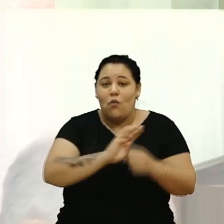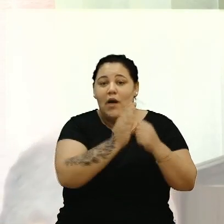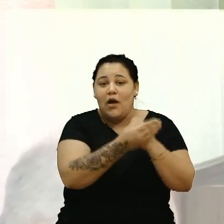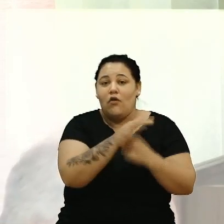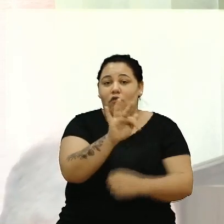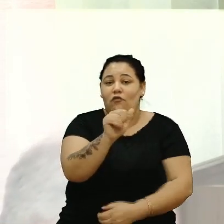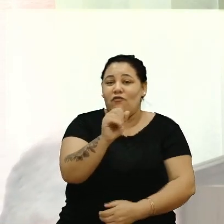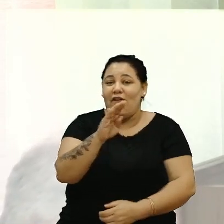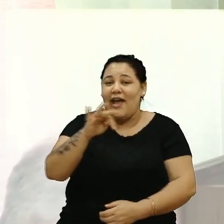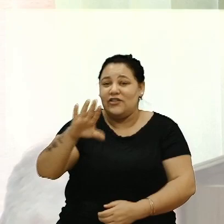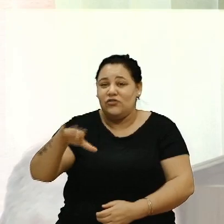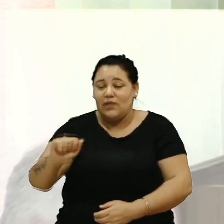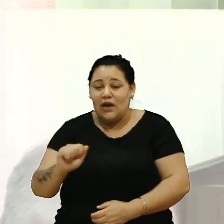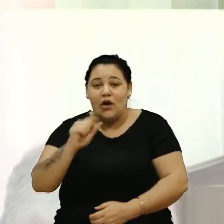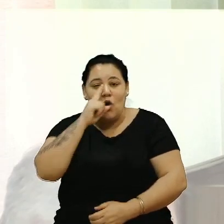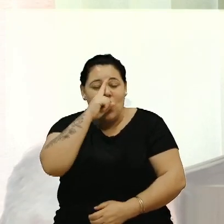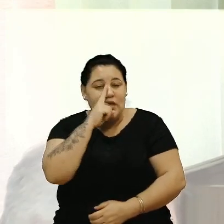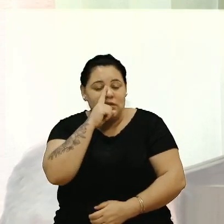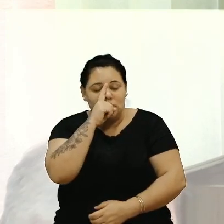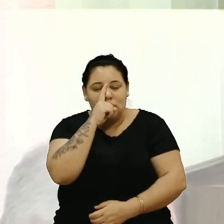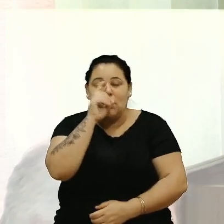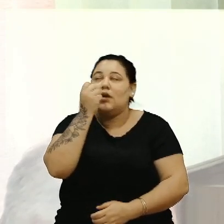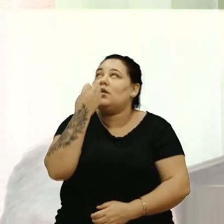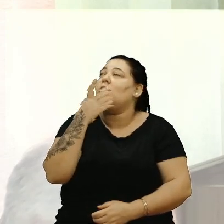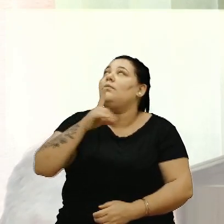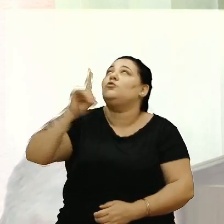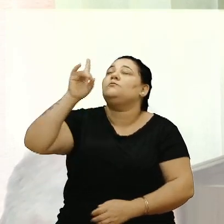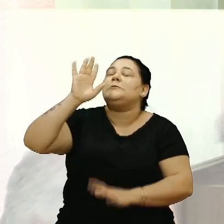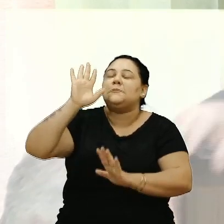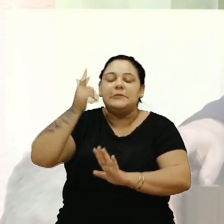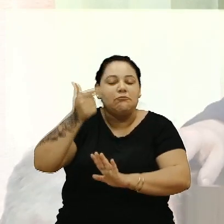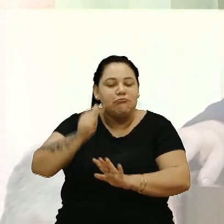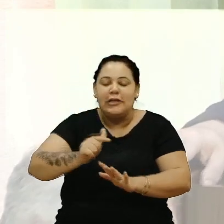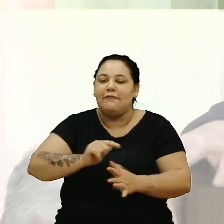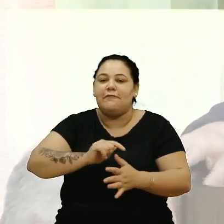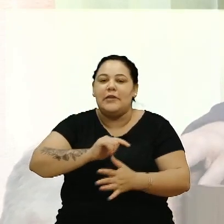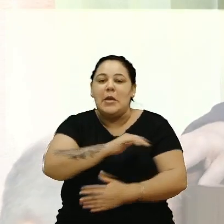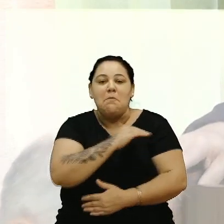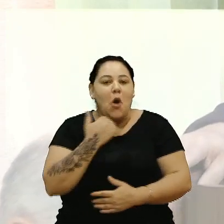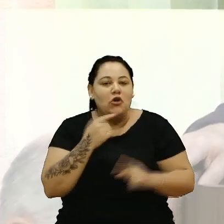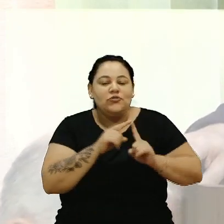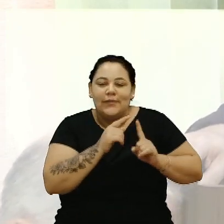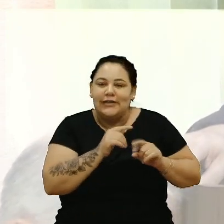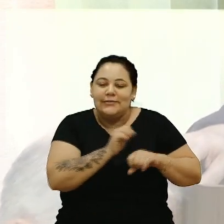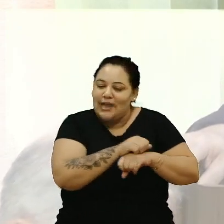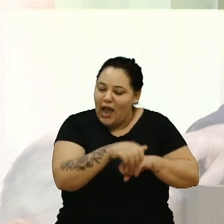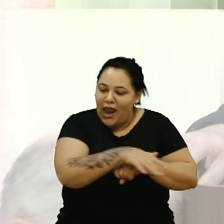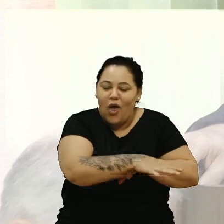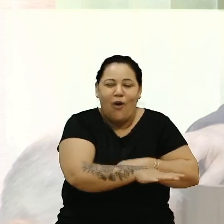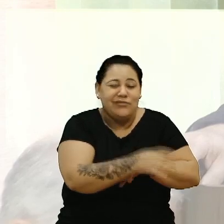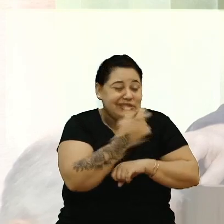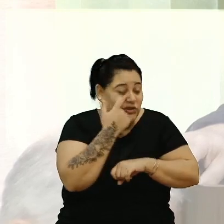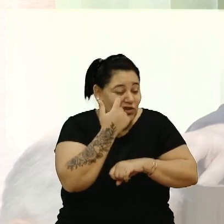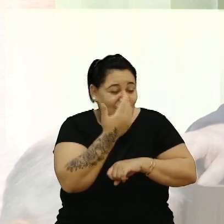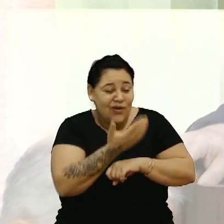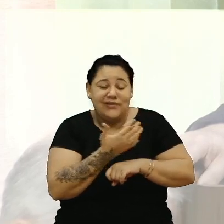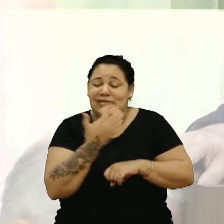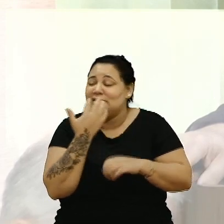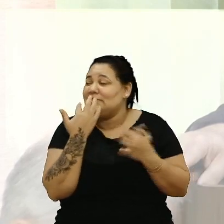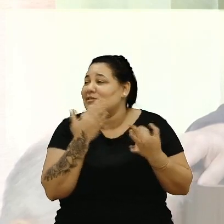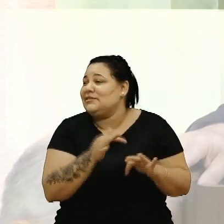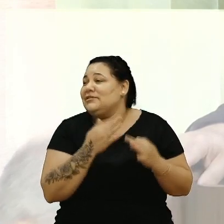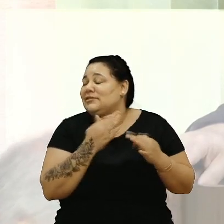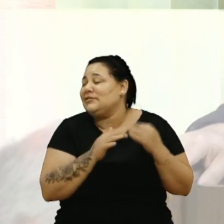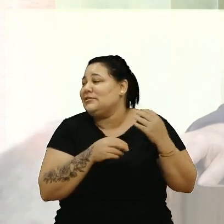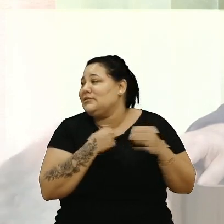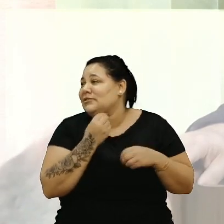Graças a Deus não teve uma tragédia lá, mas em Galópolis realmente é com muita dor que a gente vê o cenário que